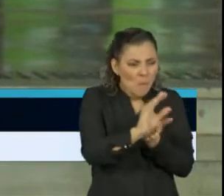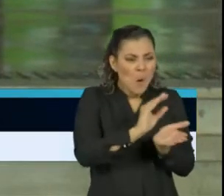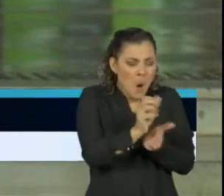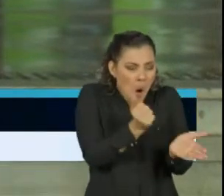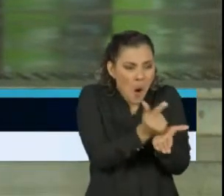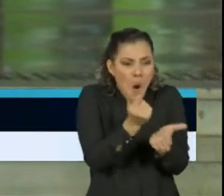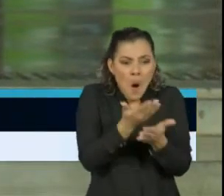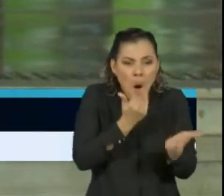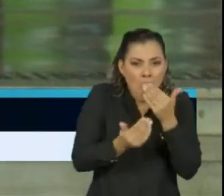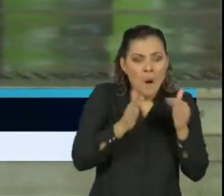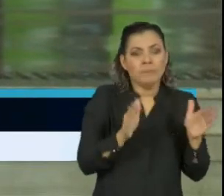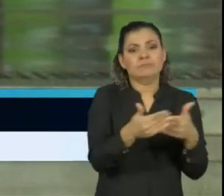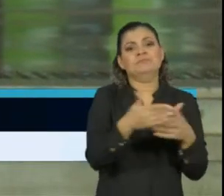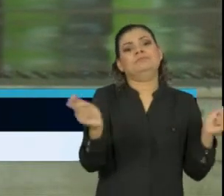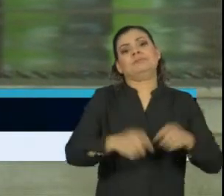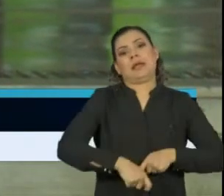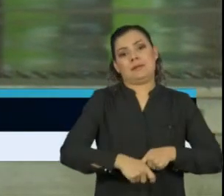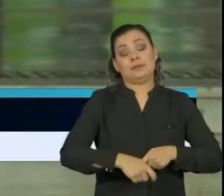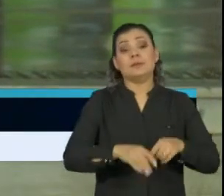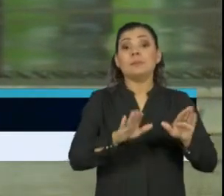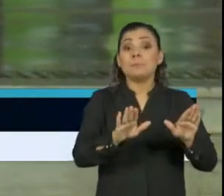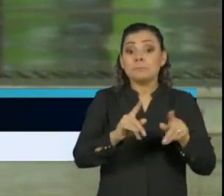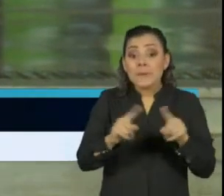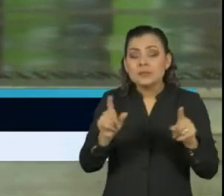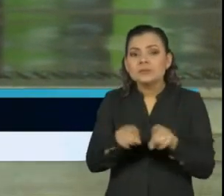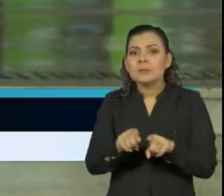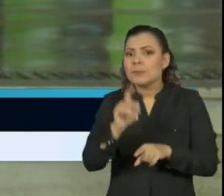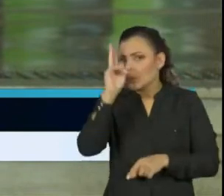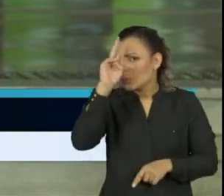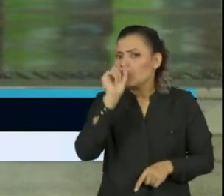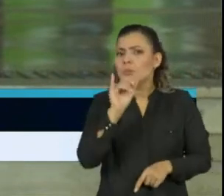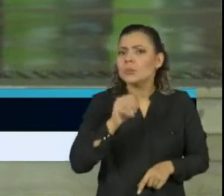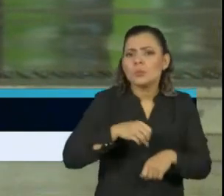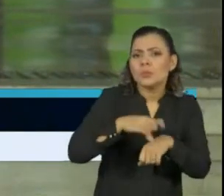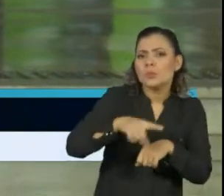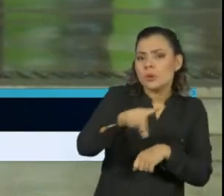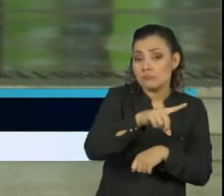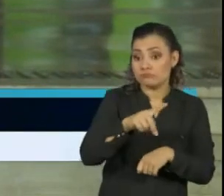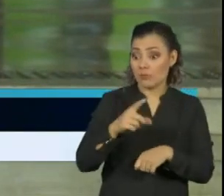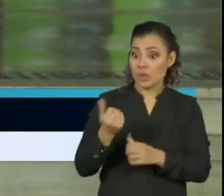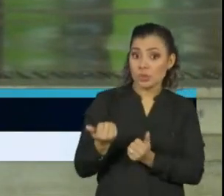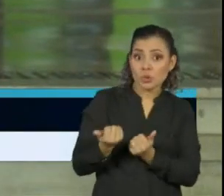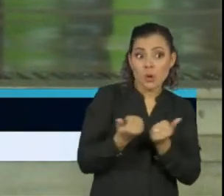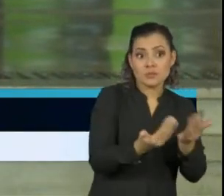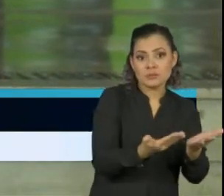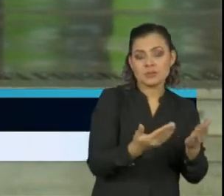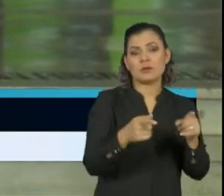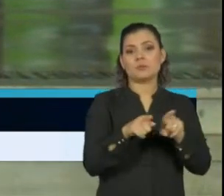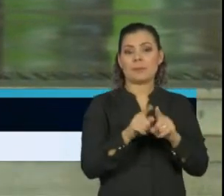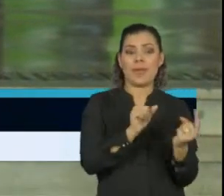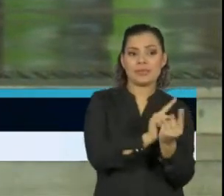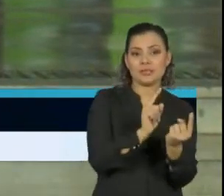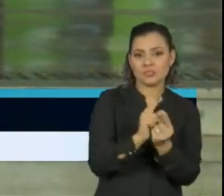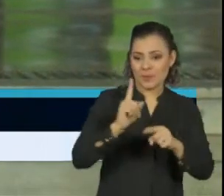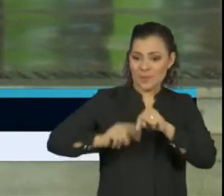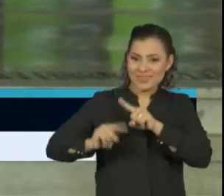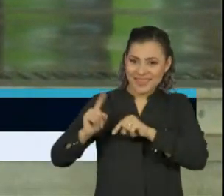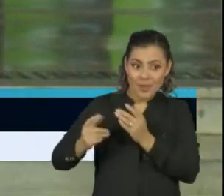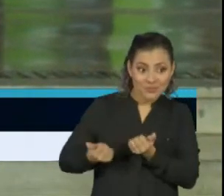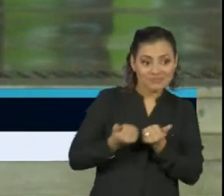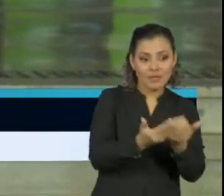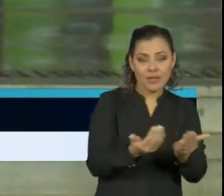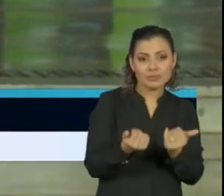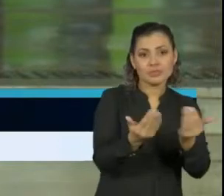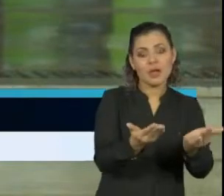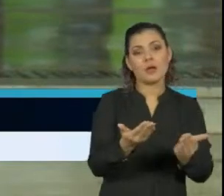alimentos. Além disso, vale lembrar que doações em serviços e itens que têm